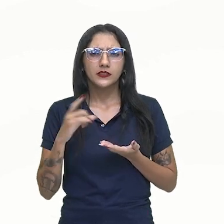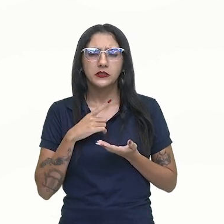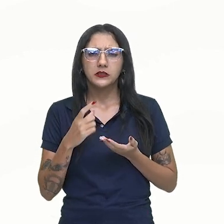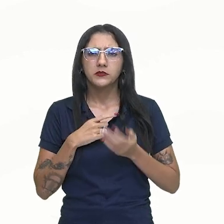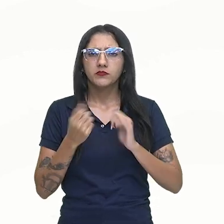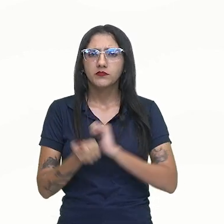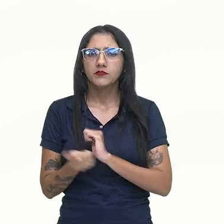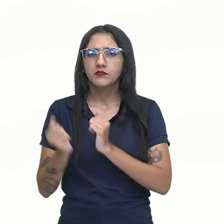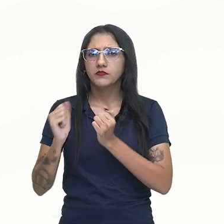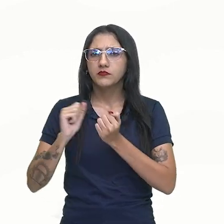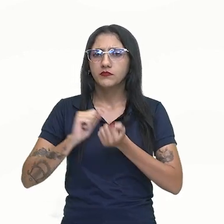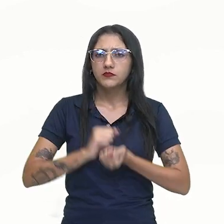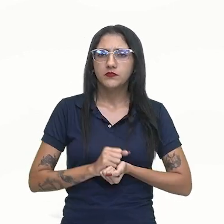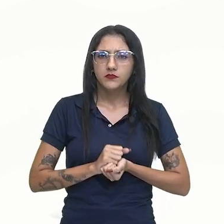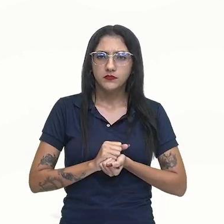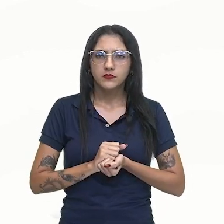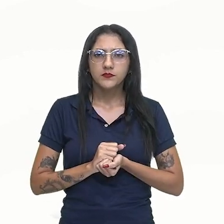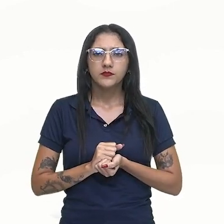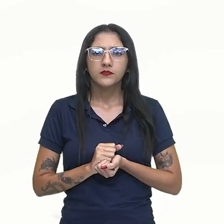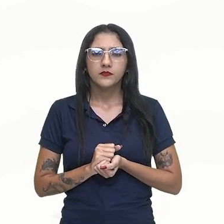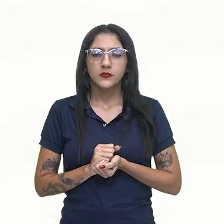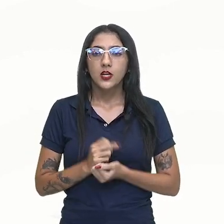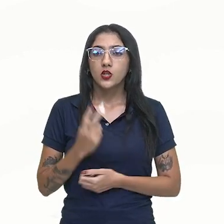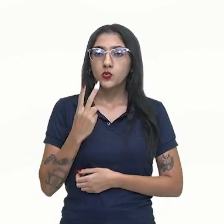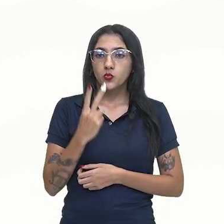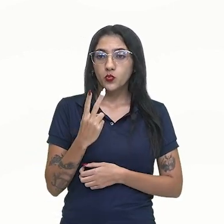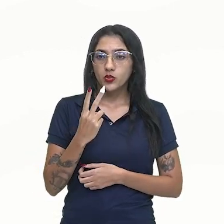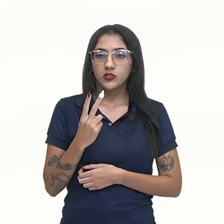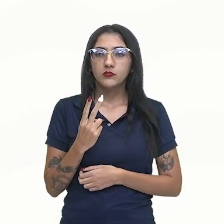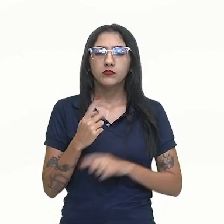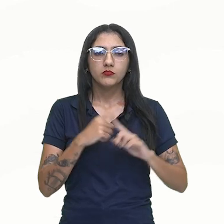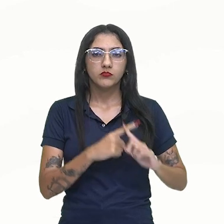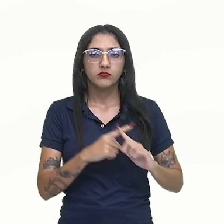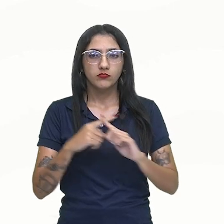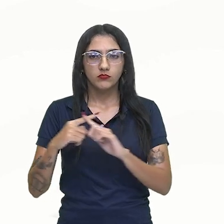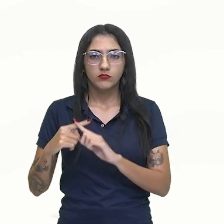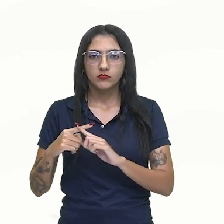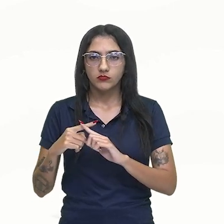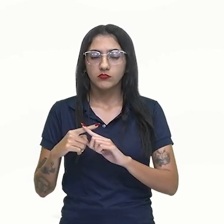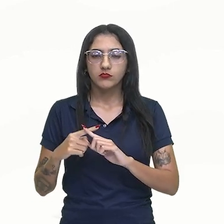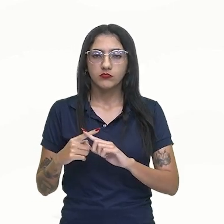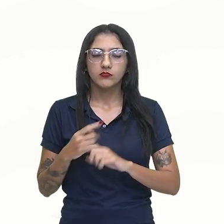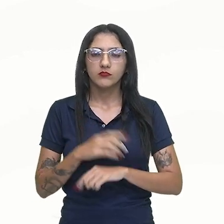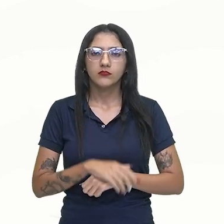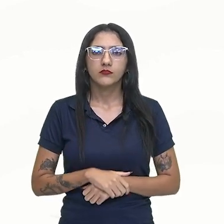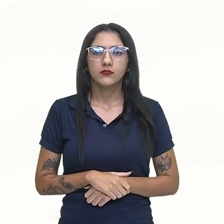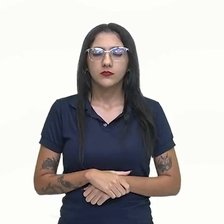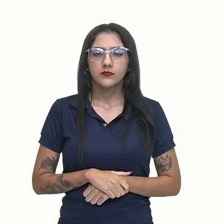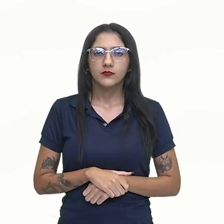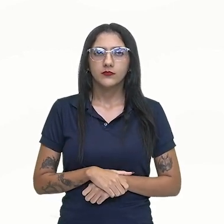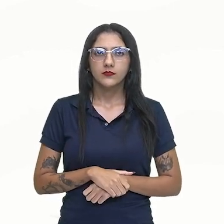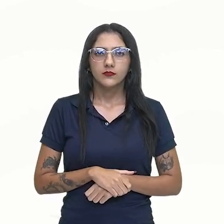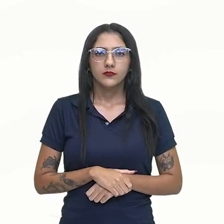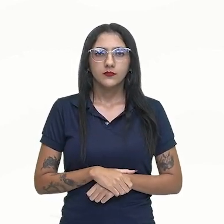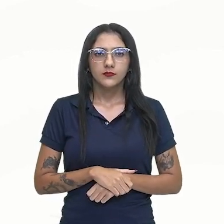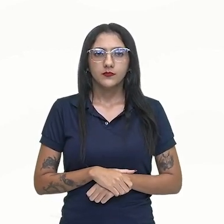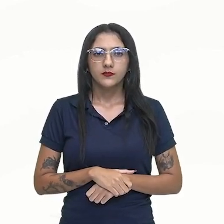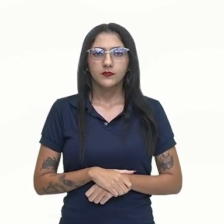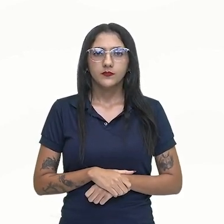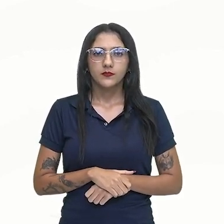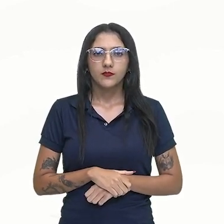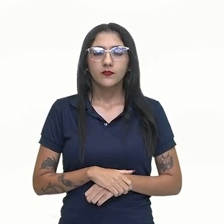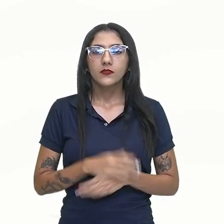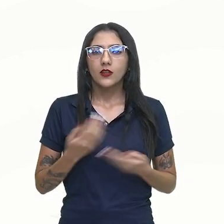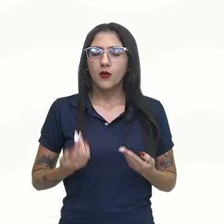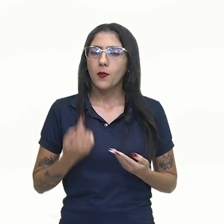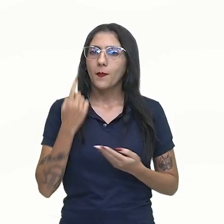para centímetro quadrado, então eu faço 2 multiplicações por 100, tá? E, né, pensando